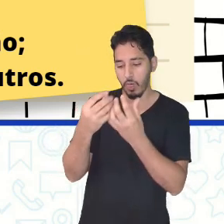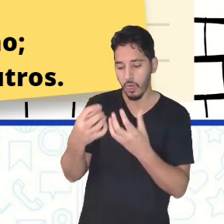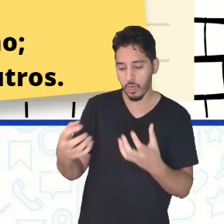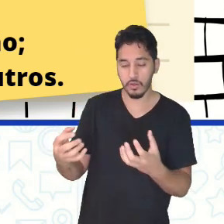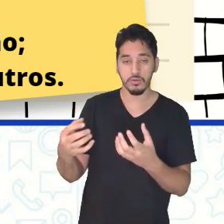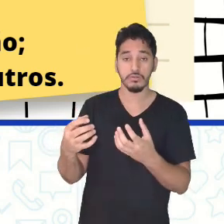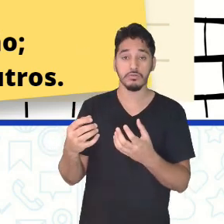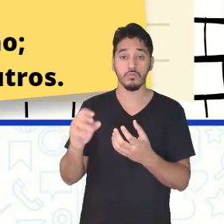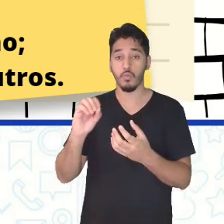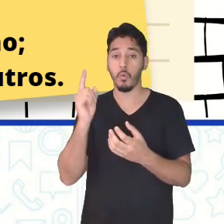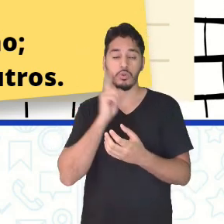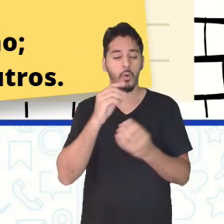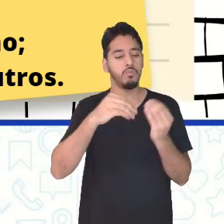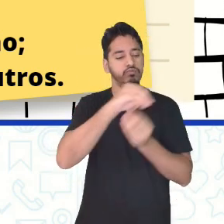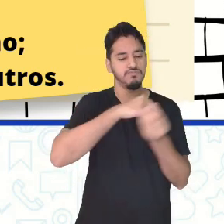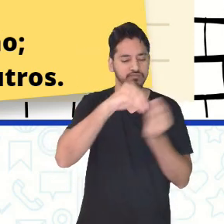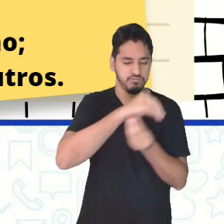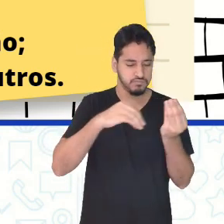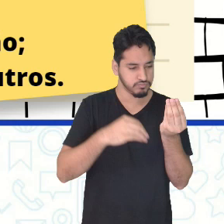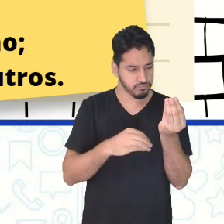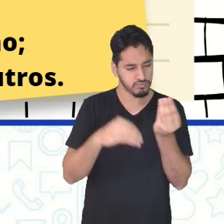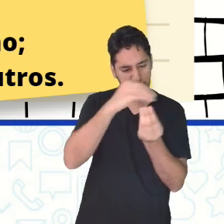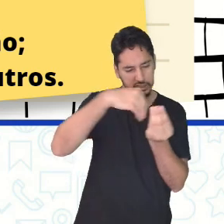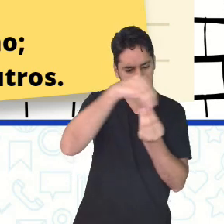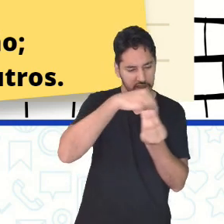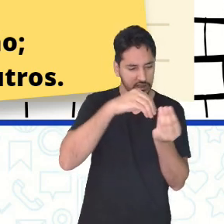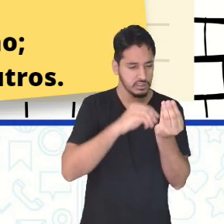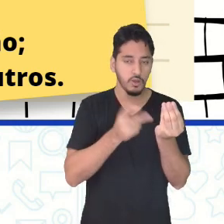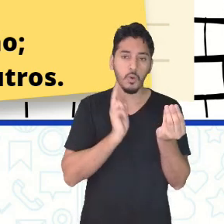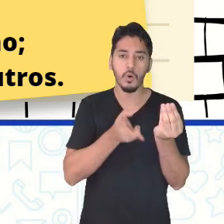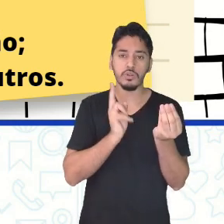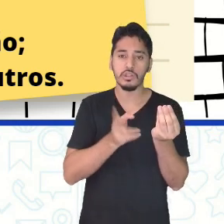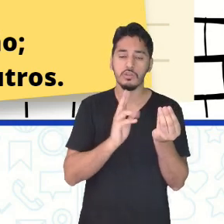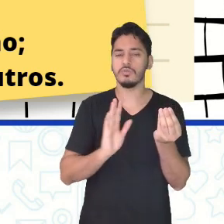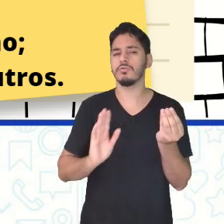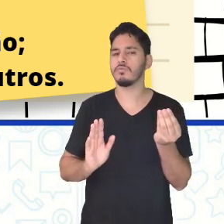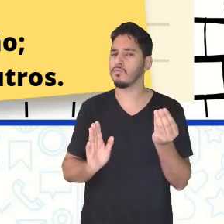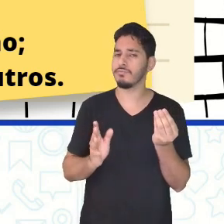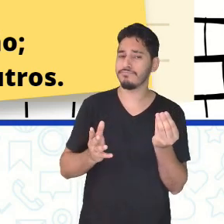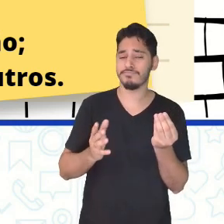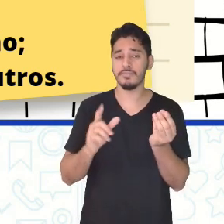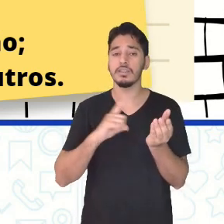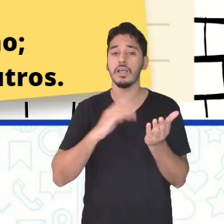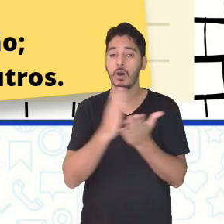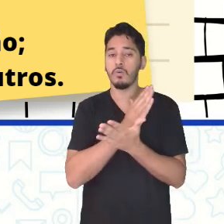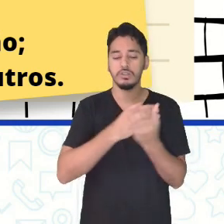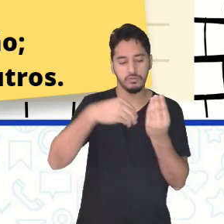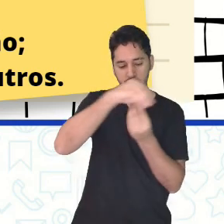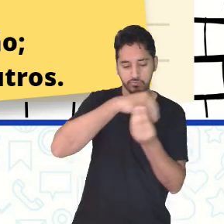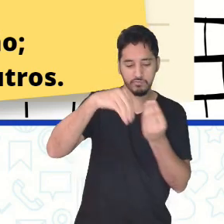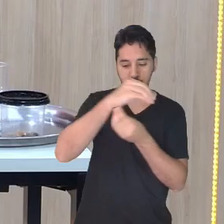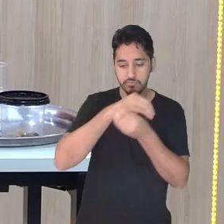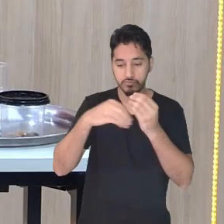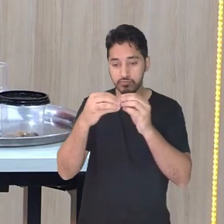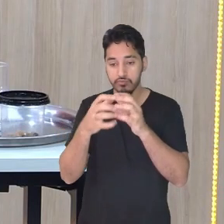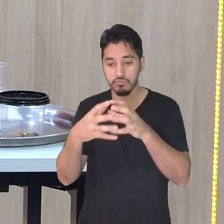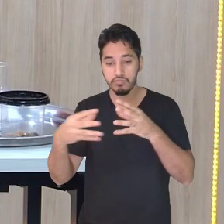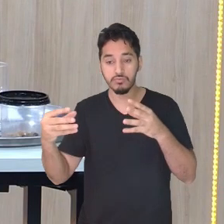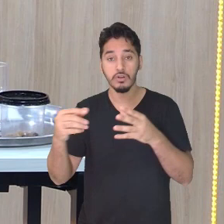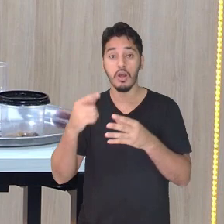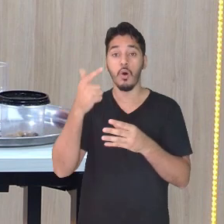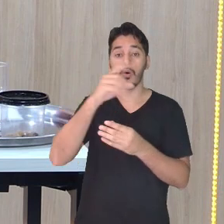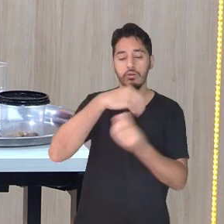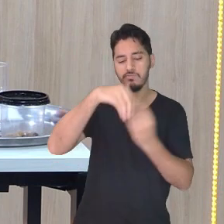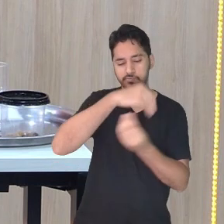outro tipo de líquido? Então, a gente está falando mais aqui das misturas relacionadas ao estado líquido